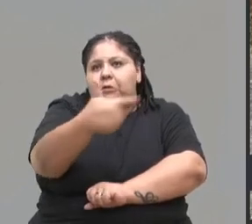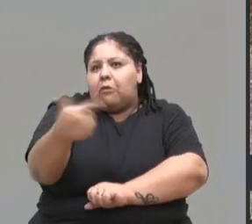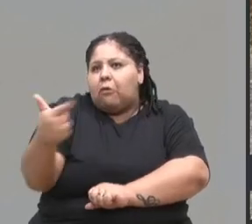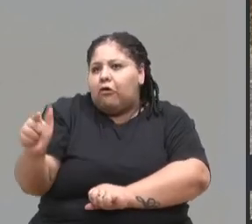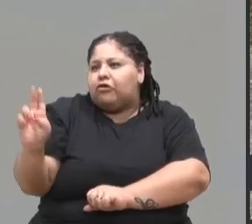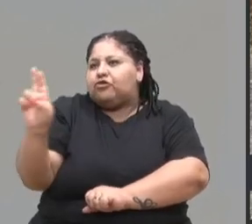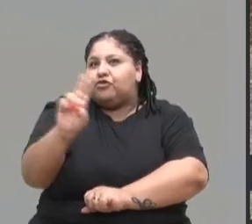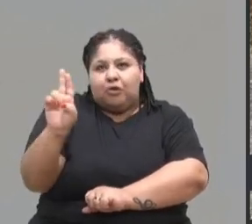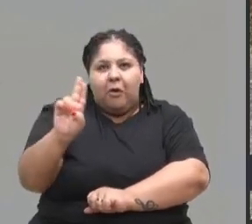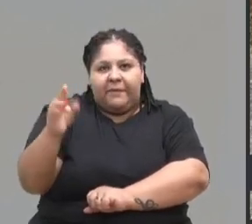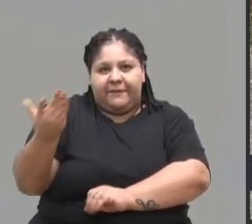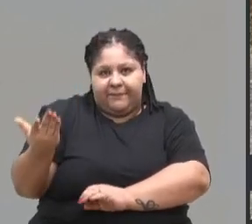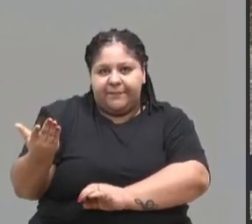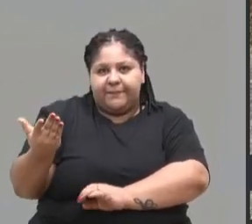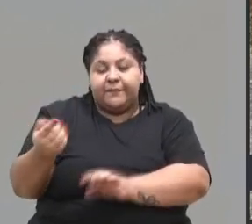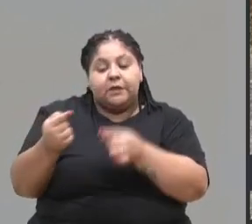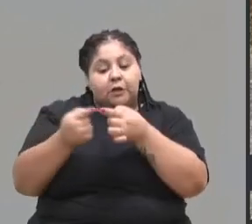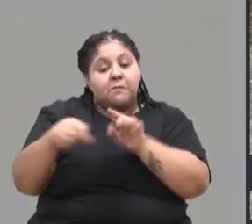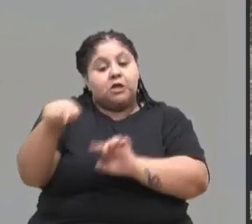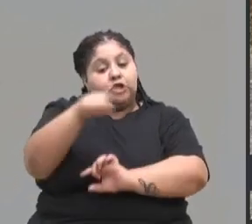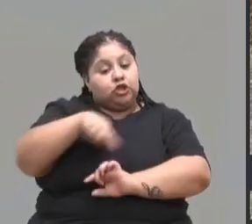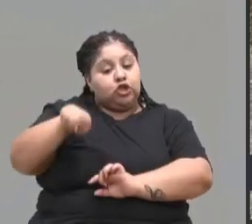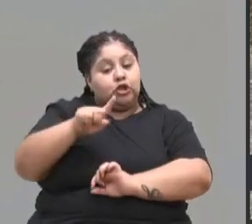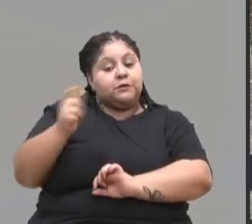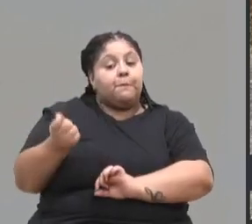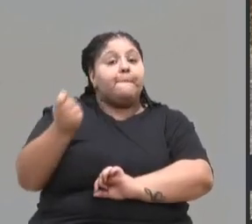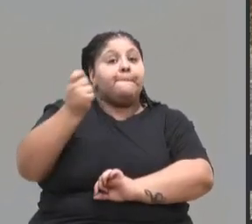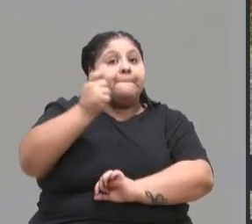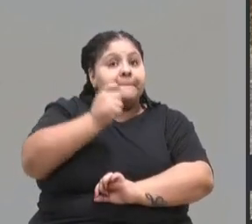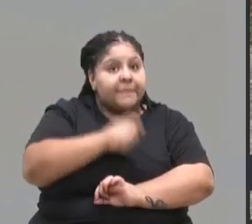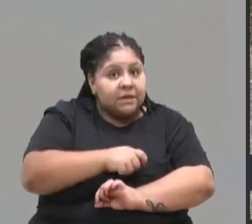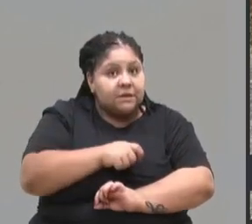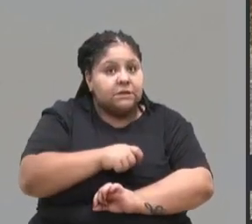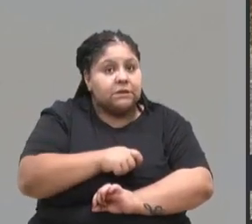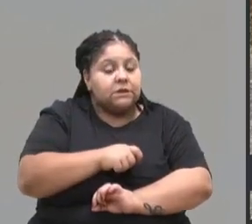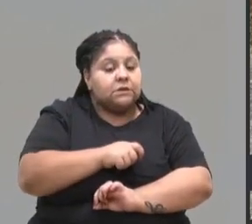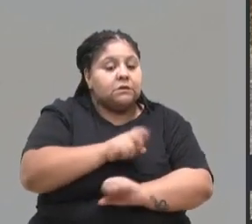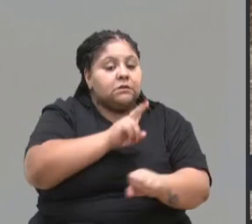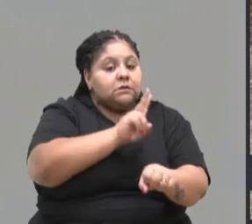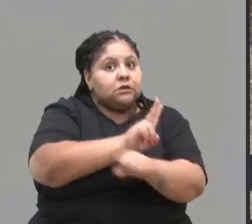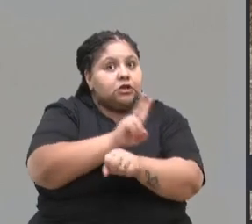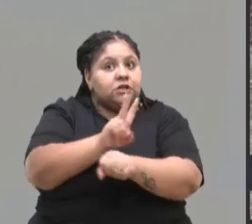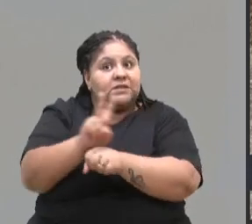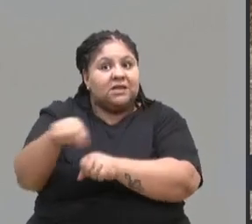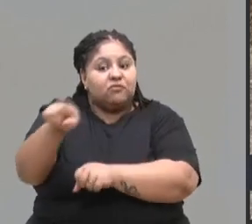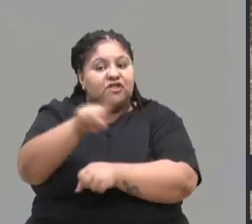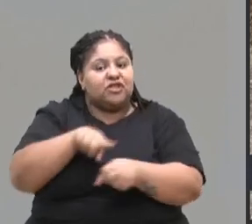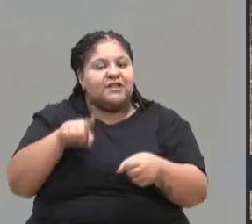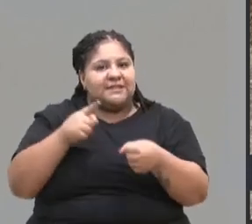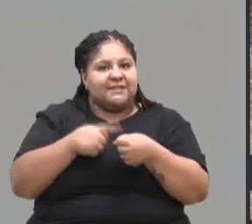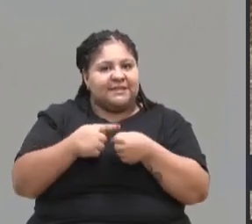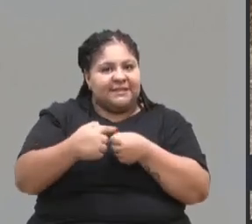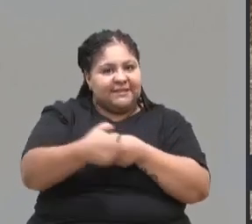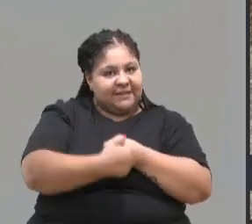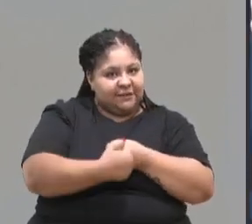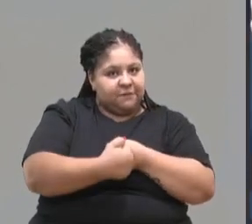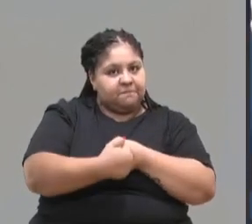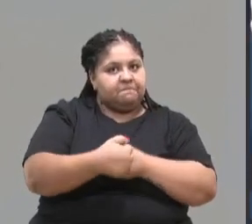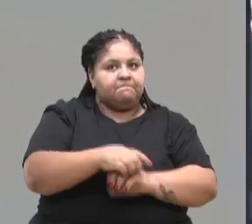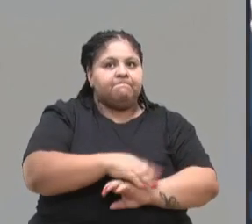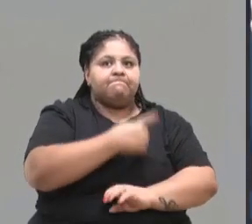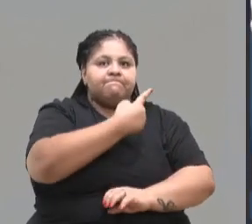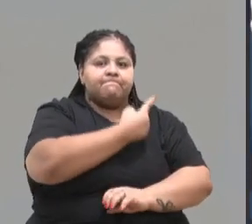outro nome, mas nós precisamos desses cuidados na nossa cidade.